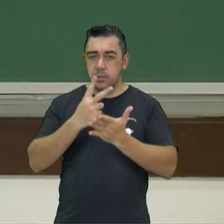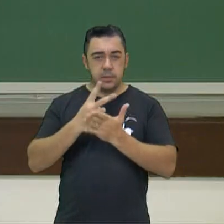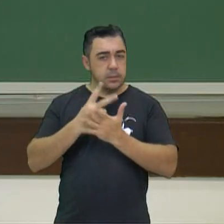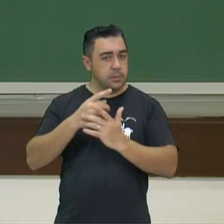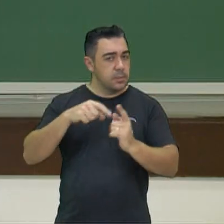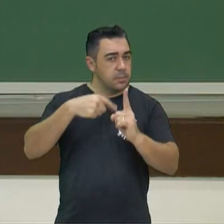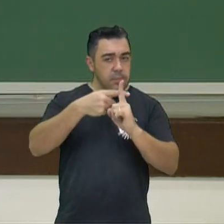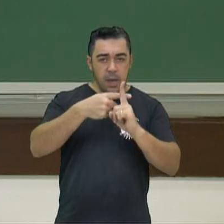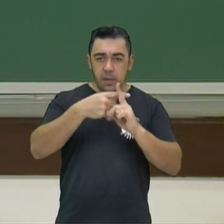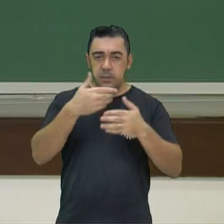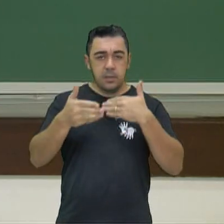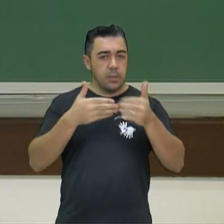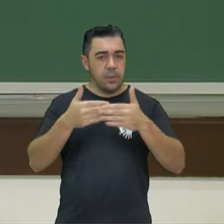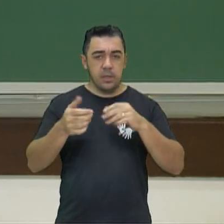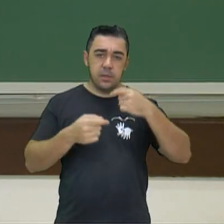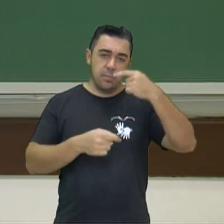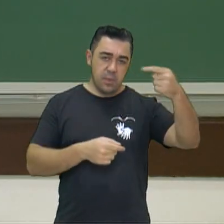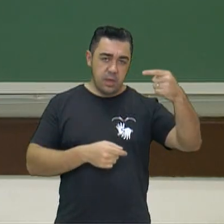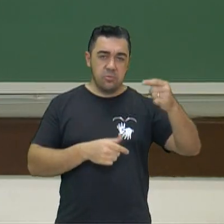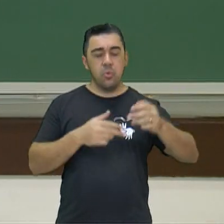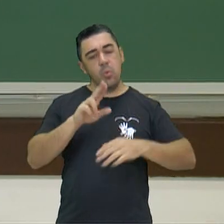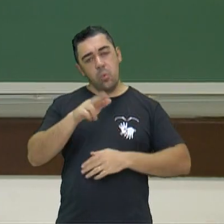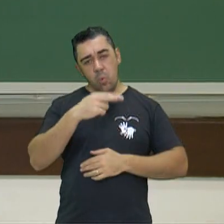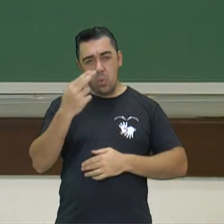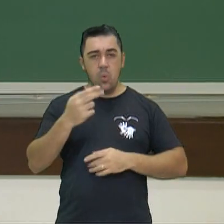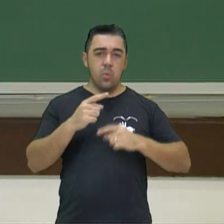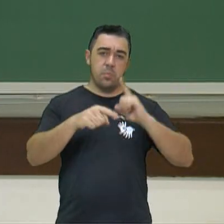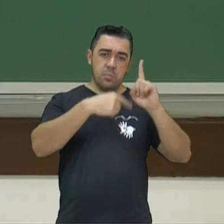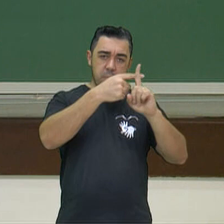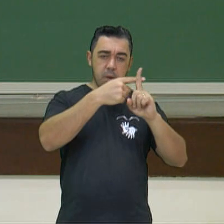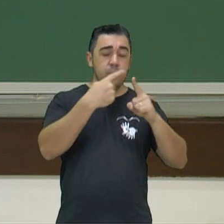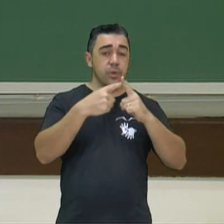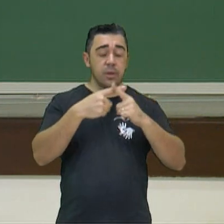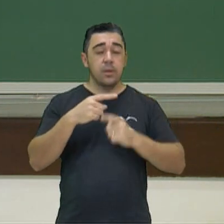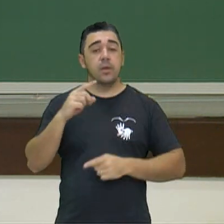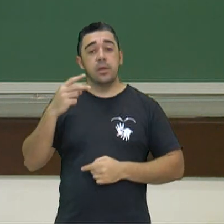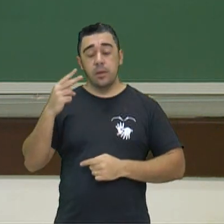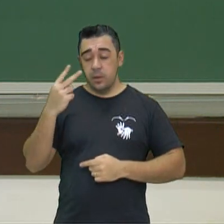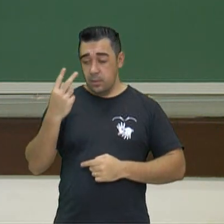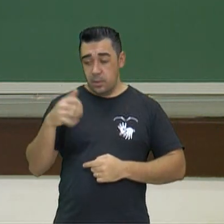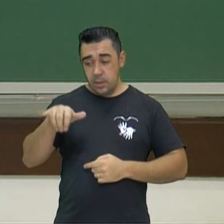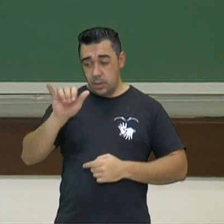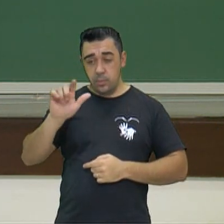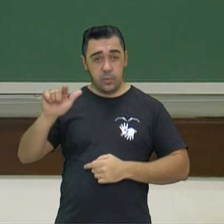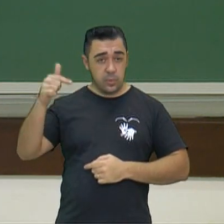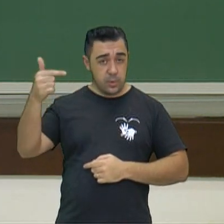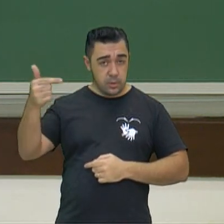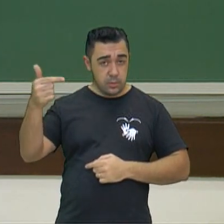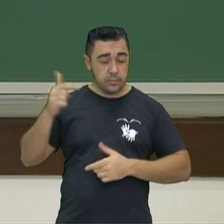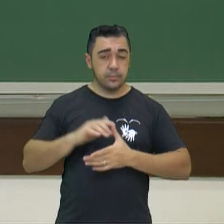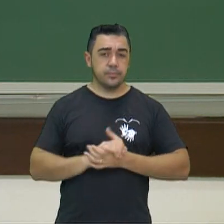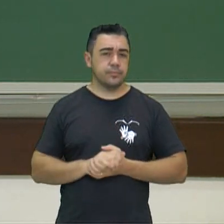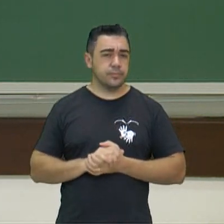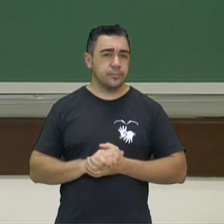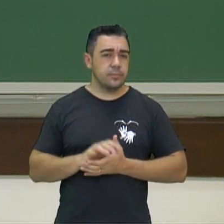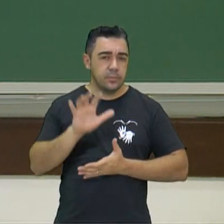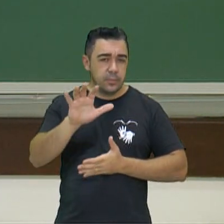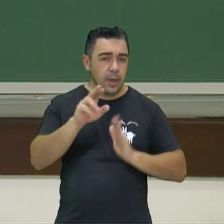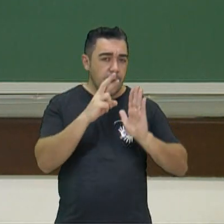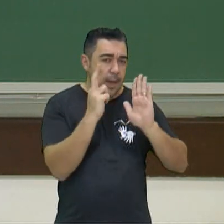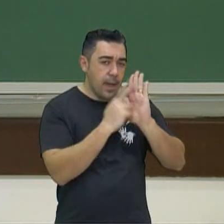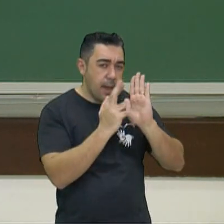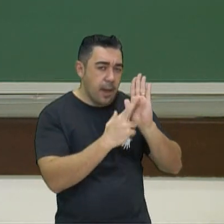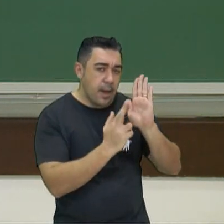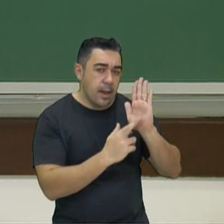sempre será mais, independente se eu estou somando ou subtraindo, quem? O quadrado do segundo termo. Essa é uma